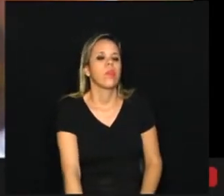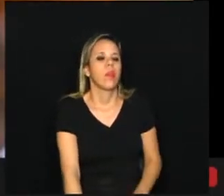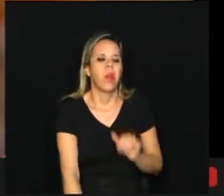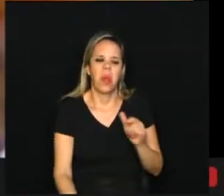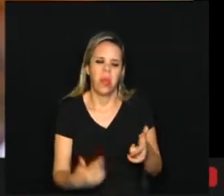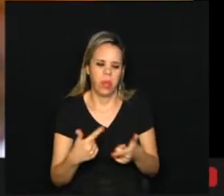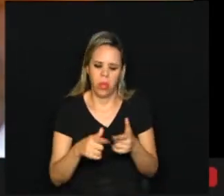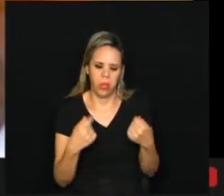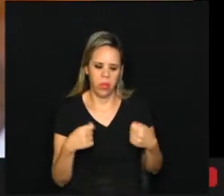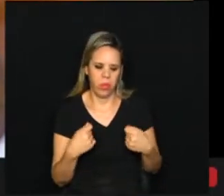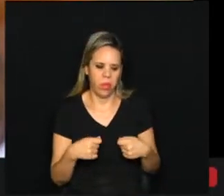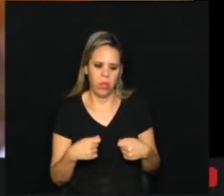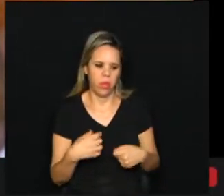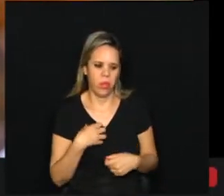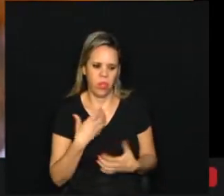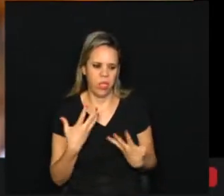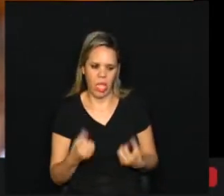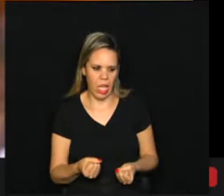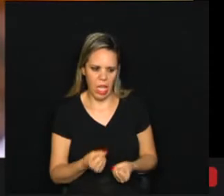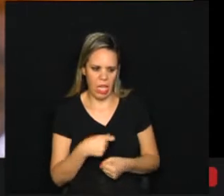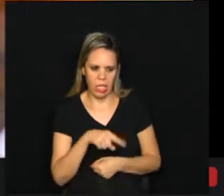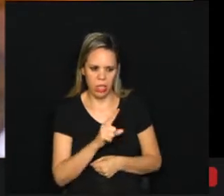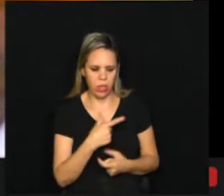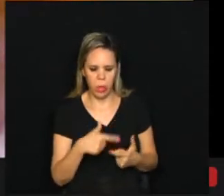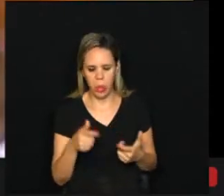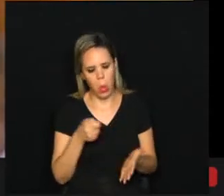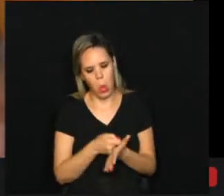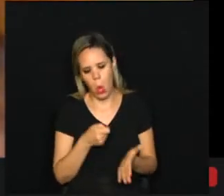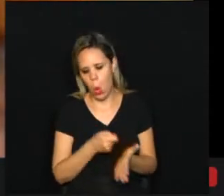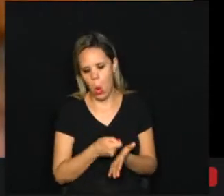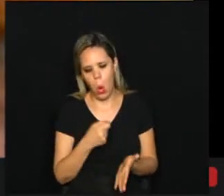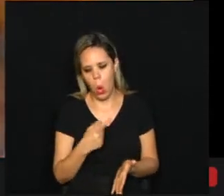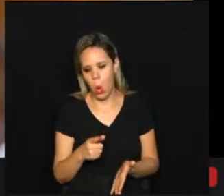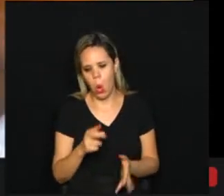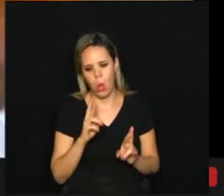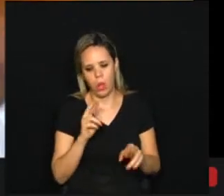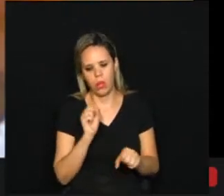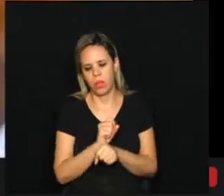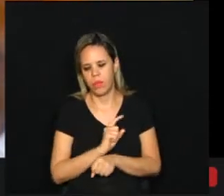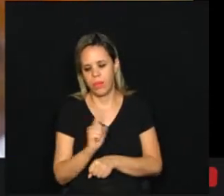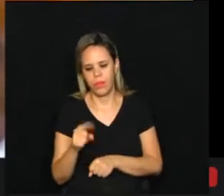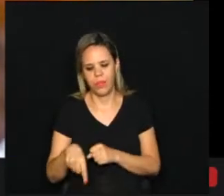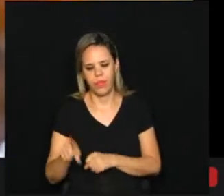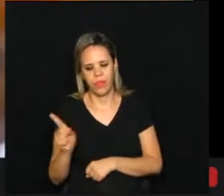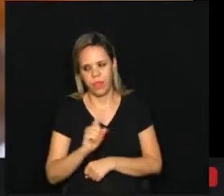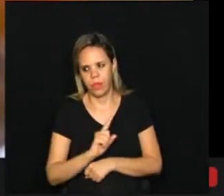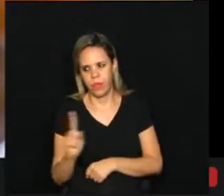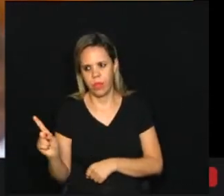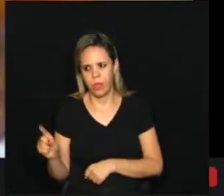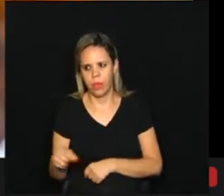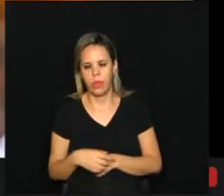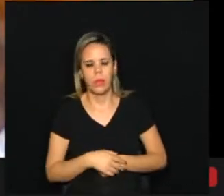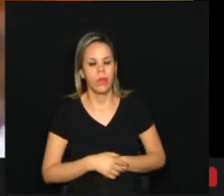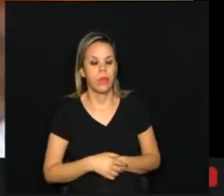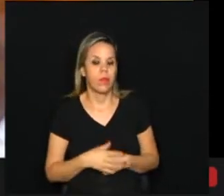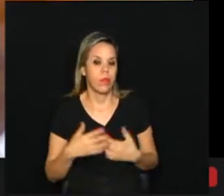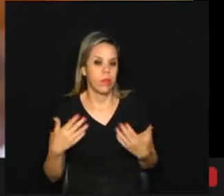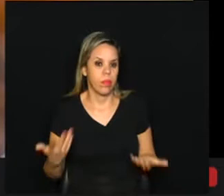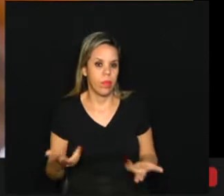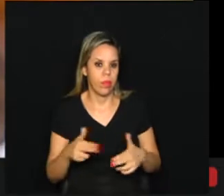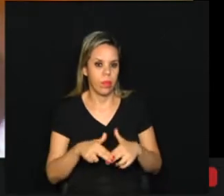teria problema, se ela não estava confortável de ir, já que ela não estava esperando por isso, que ela não fosse. Então,